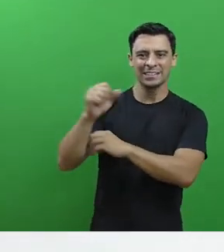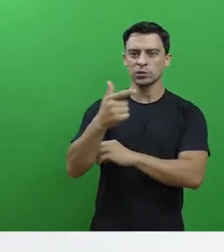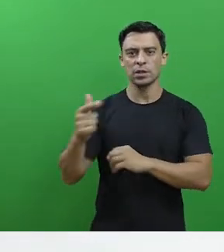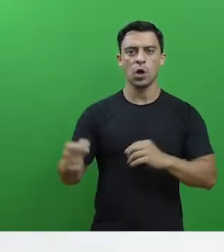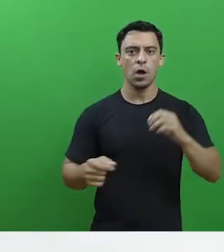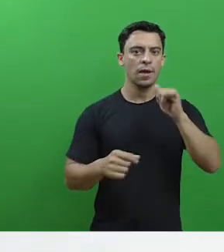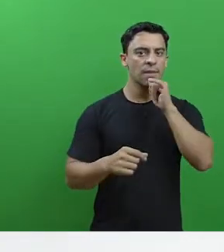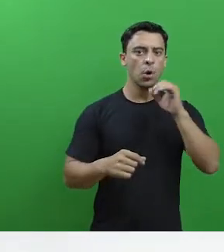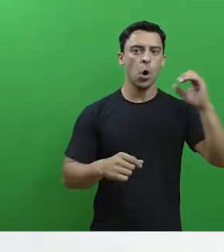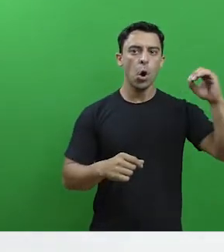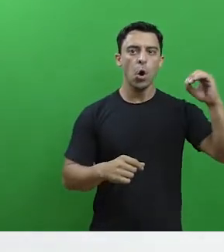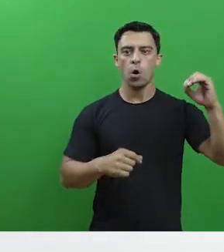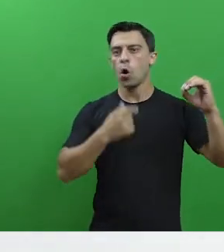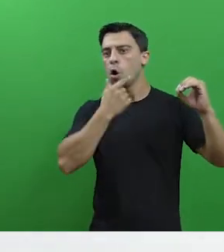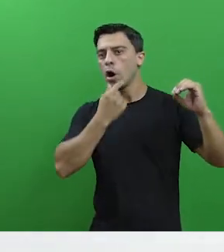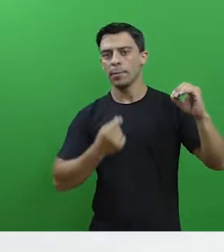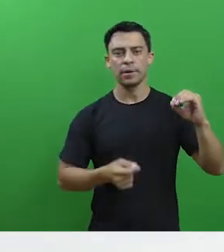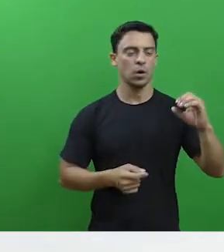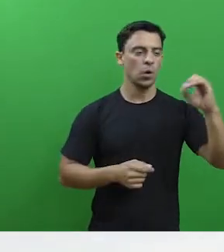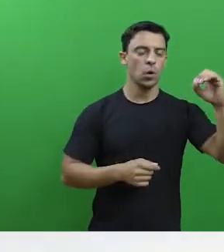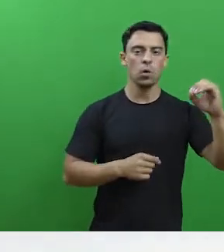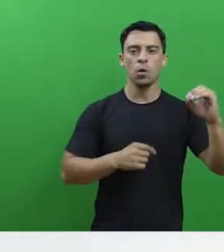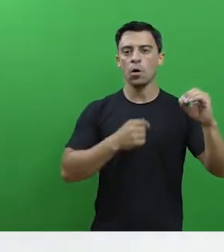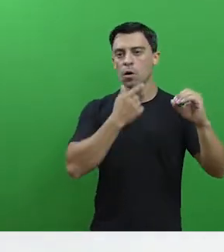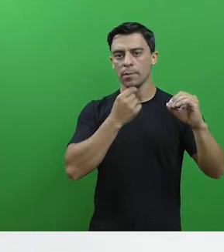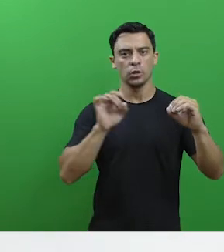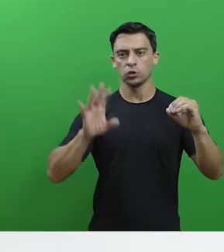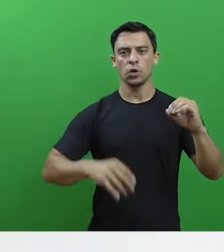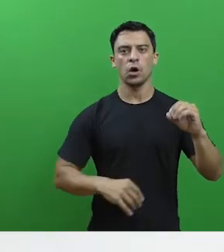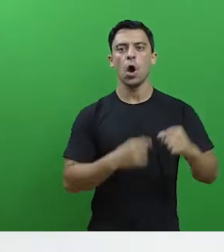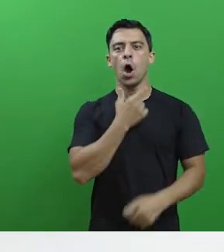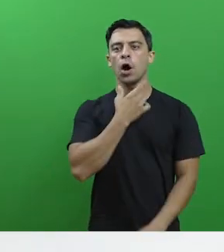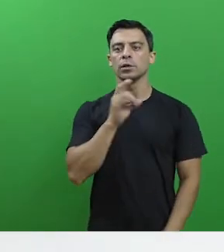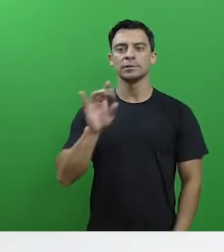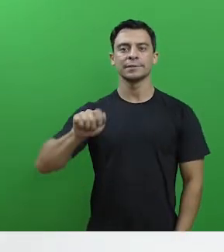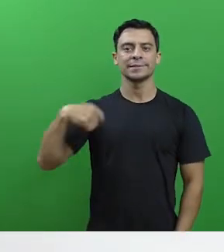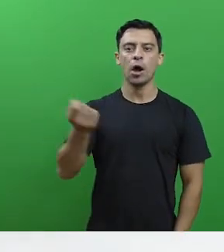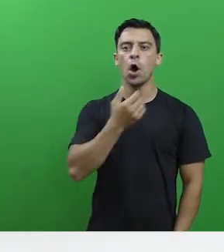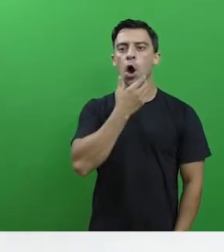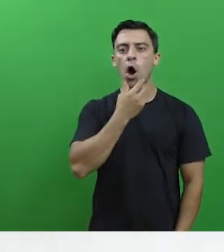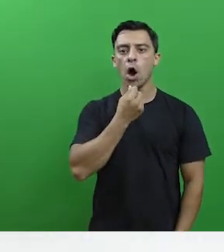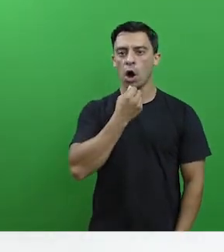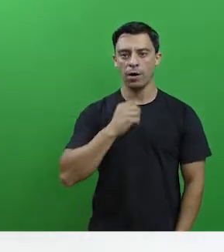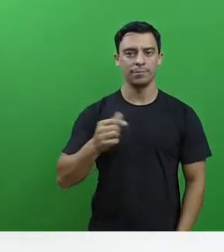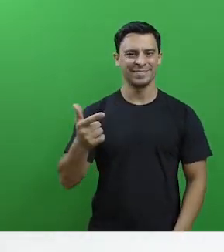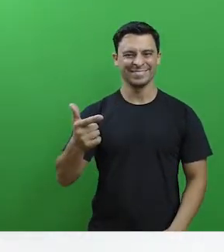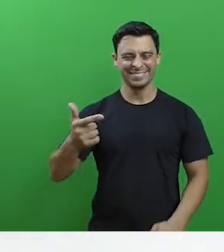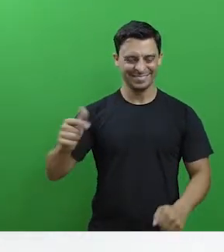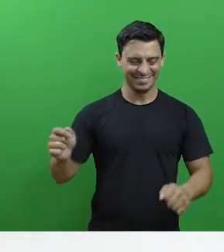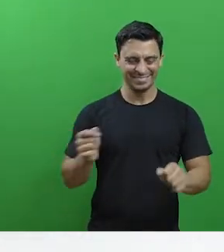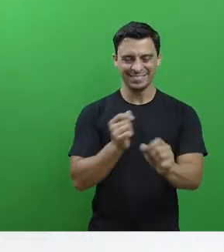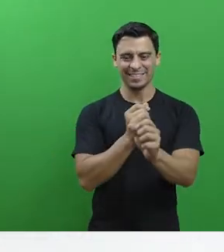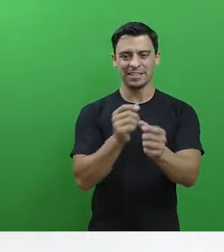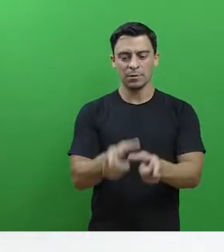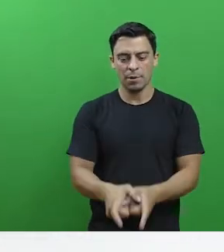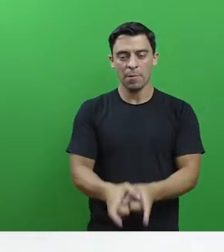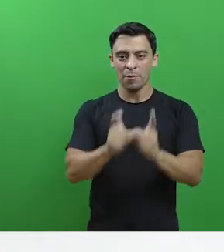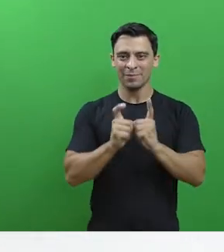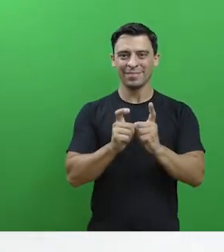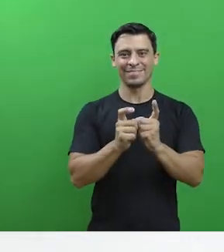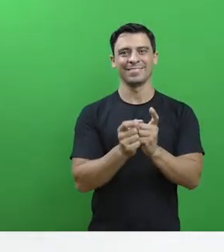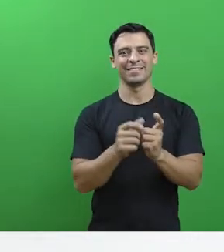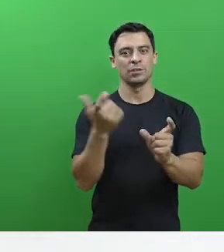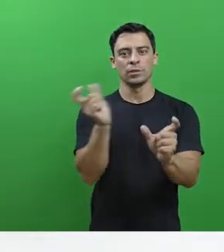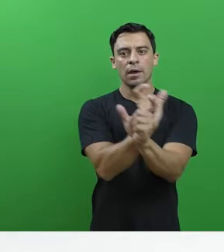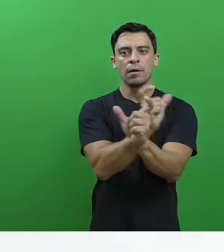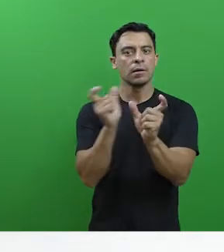o homem, fala homem. Não tem preposição, não tem conjunção também, junto, né, de, para, o que.